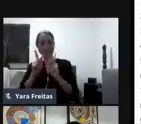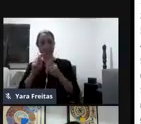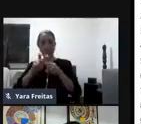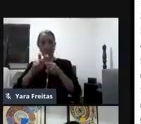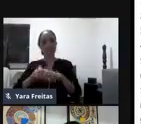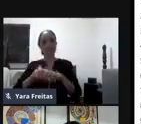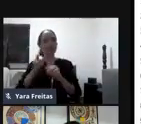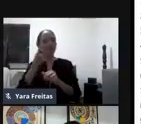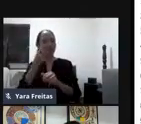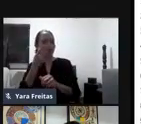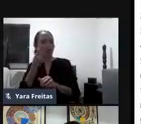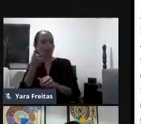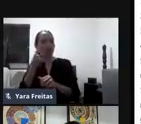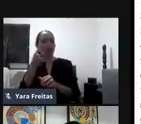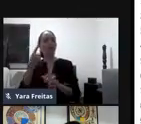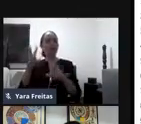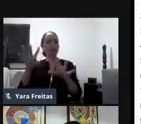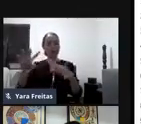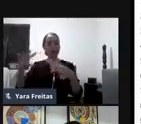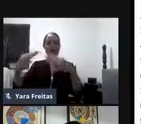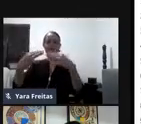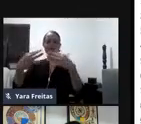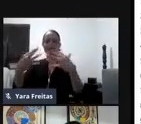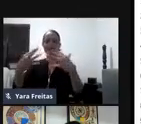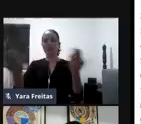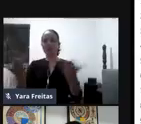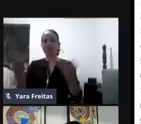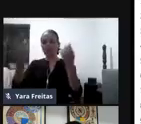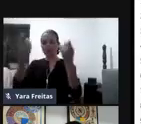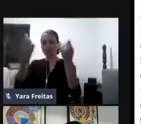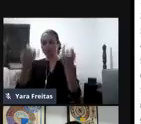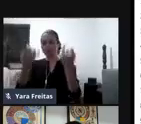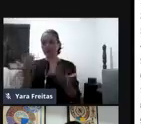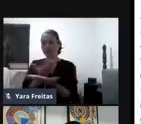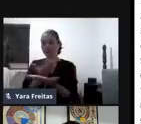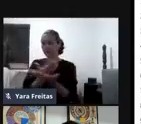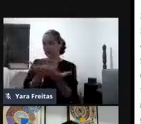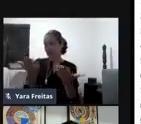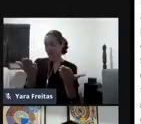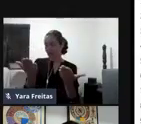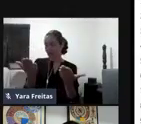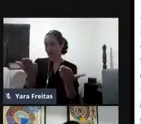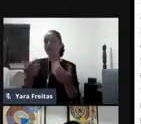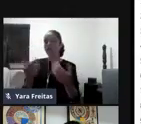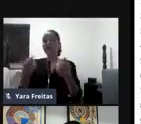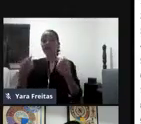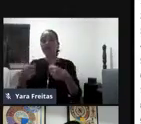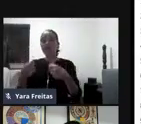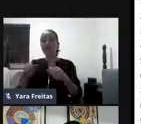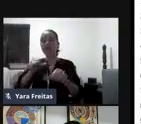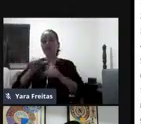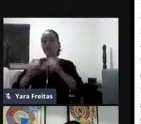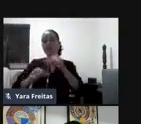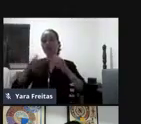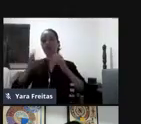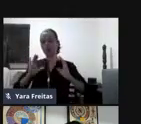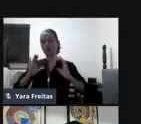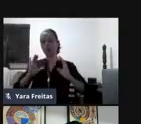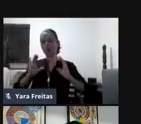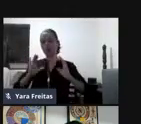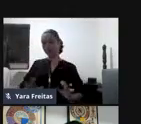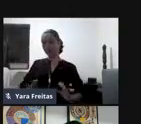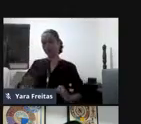Certo? Então, esta aula que eu gostaria esse recado que eu gostaria de passar para vocês, desculpe